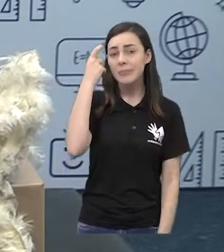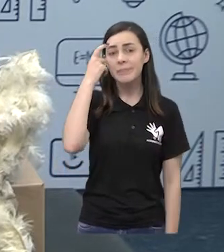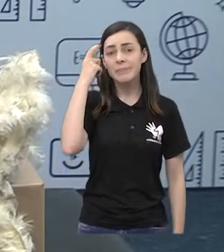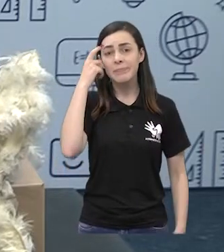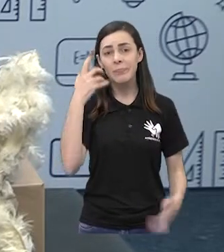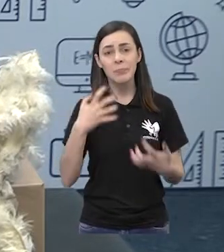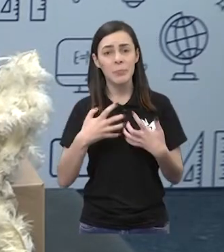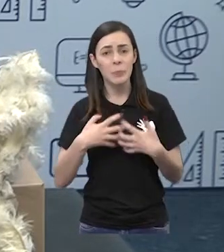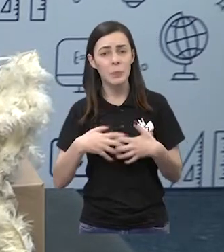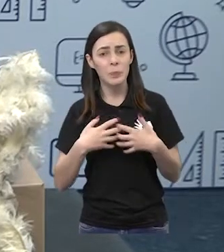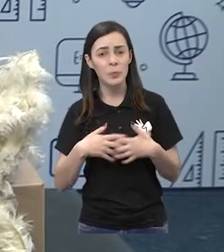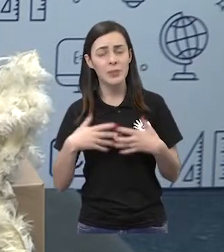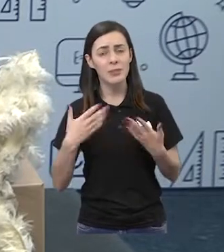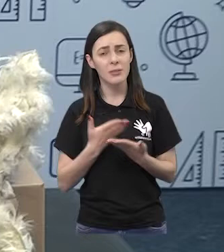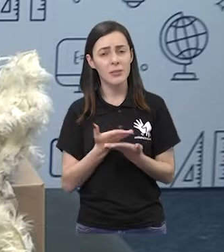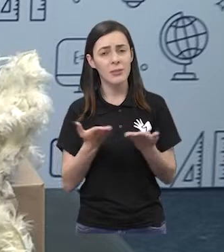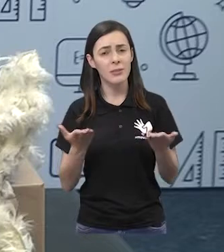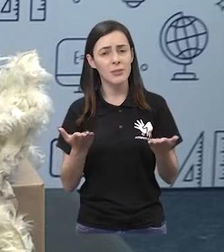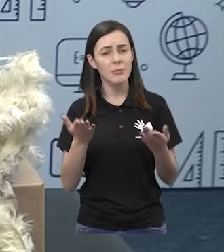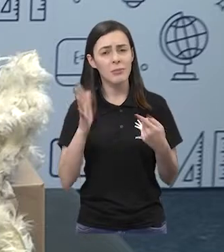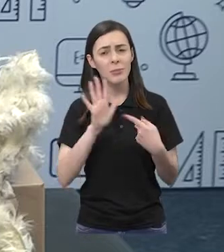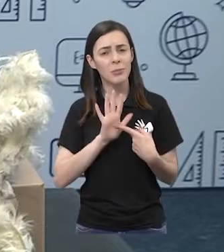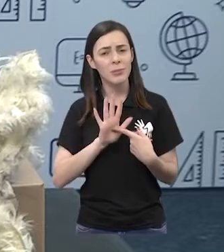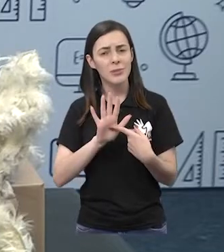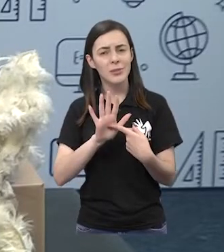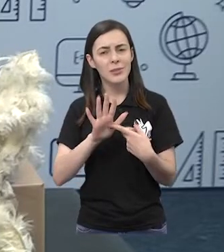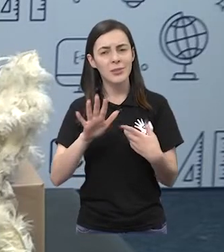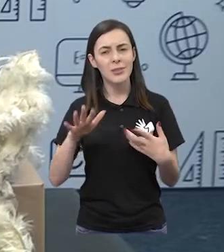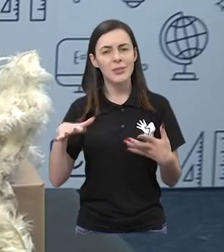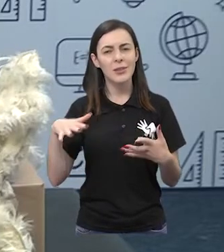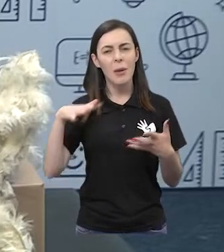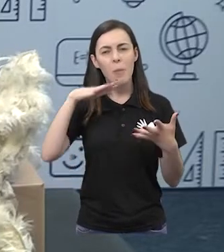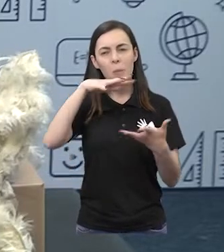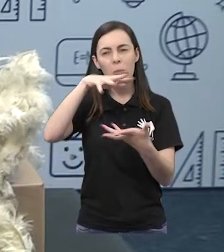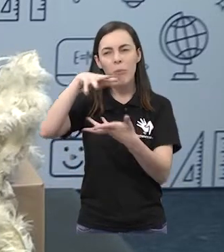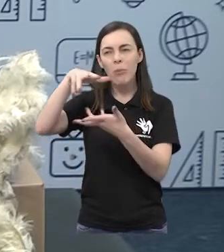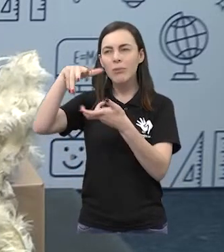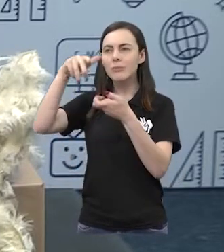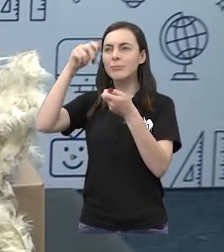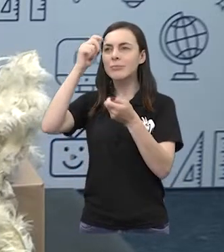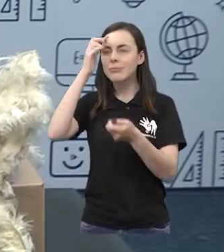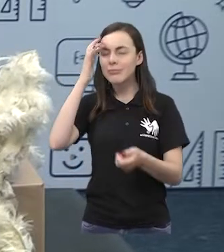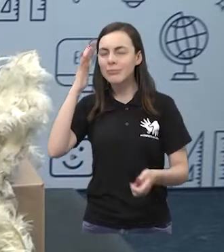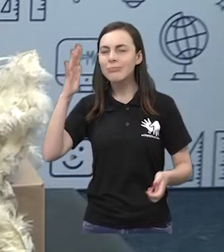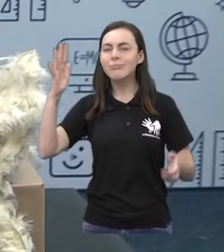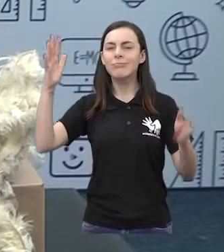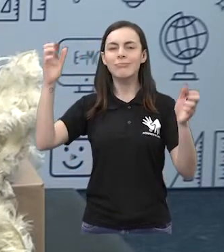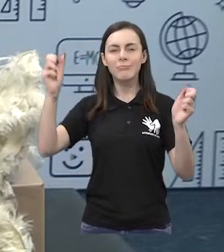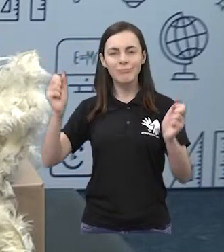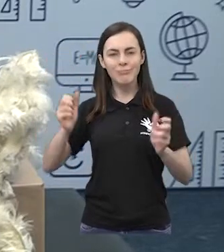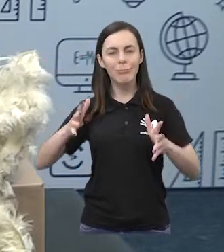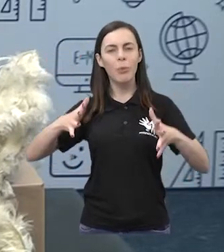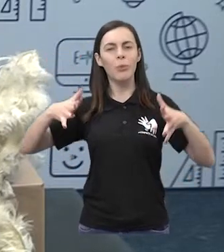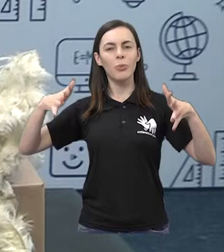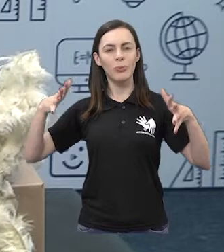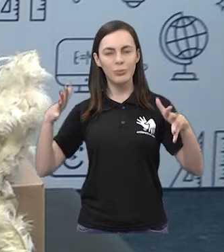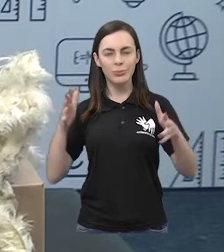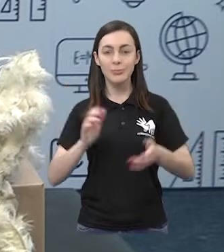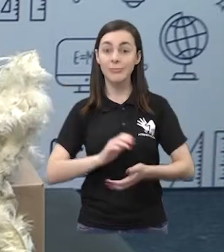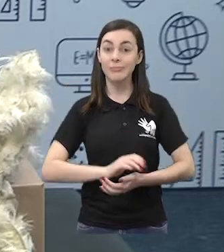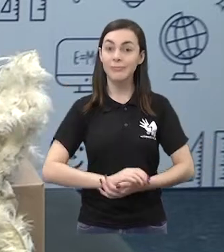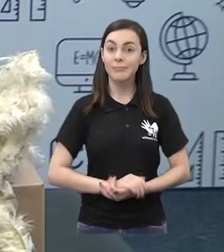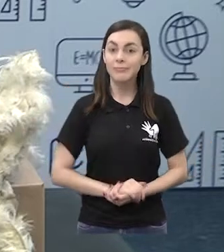pensar nessas palavras todas para trazer este mundo todo de encantamento pra gente